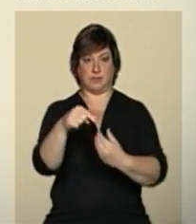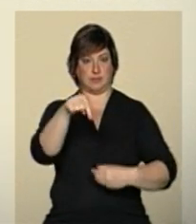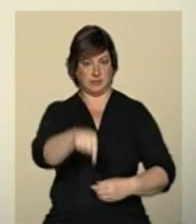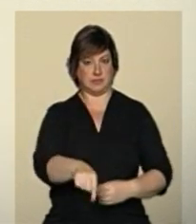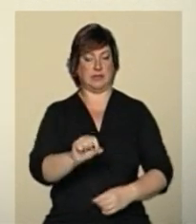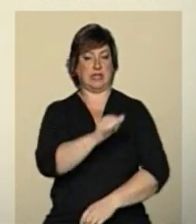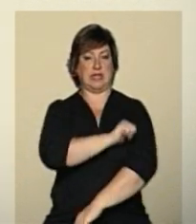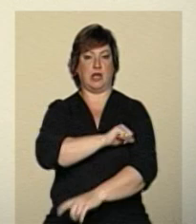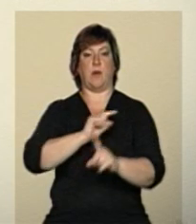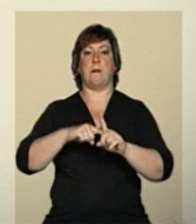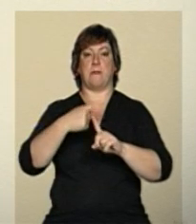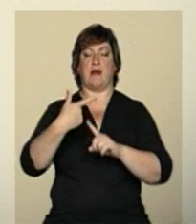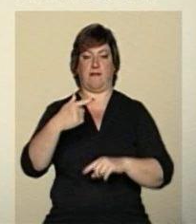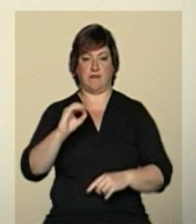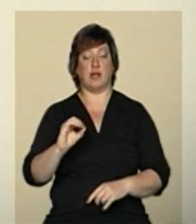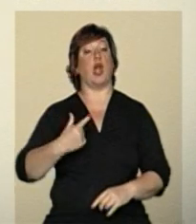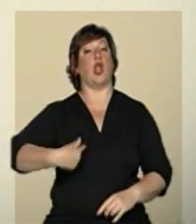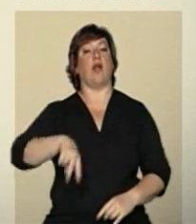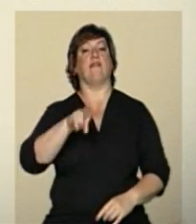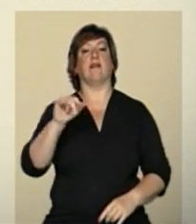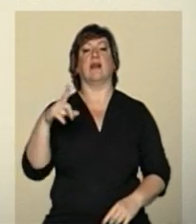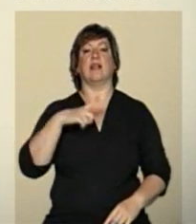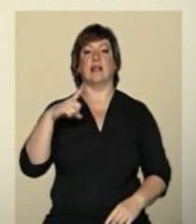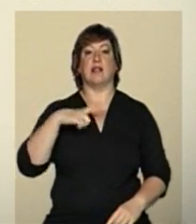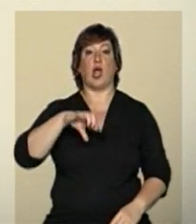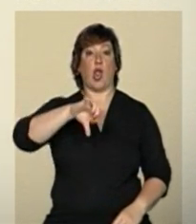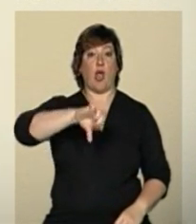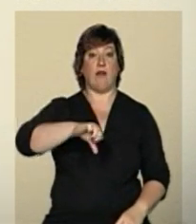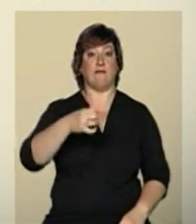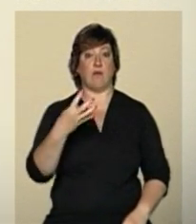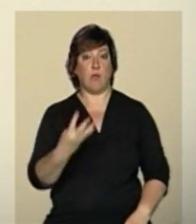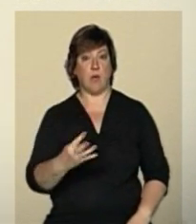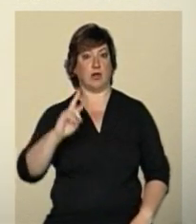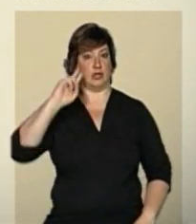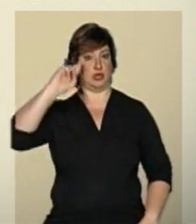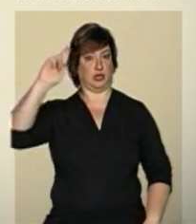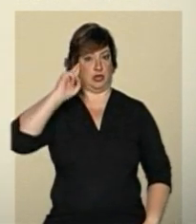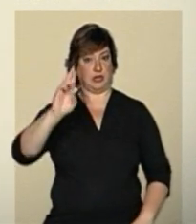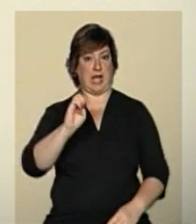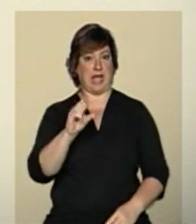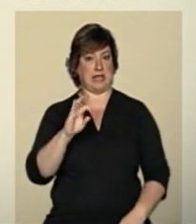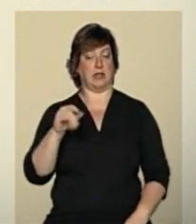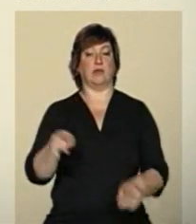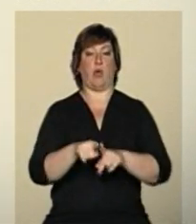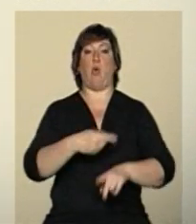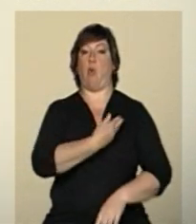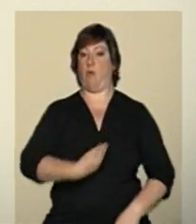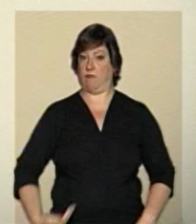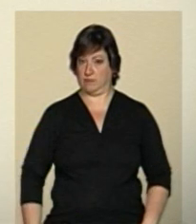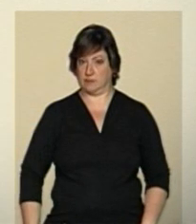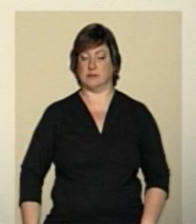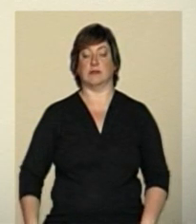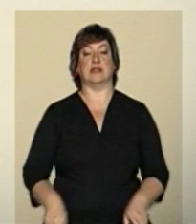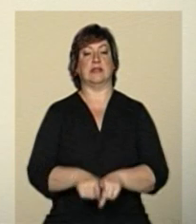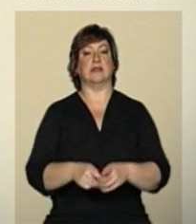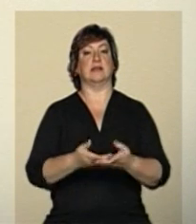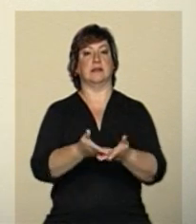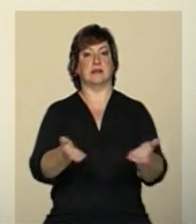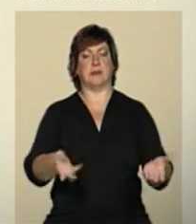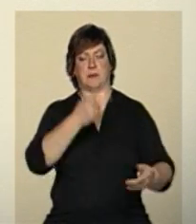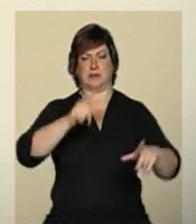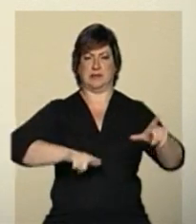Conferência Rio Mais 20, nós vamos ter 94 chefes de Estado e de governo. Além deles,